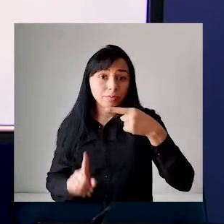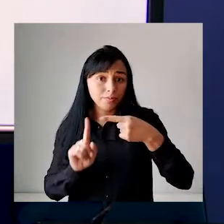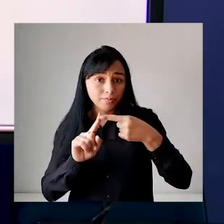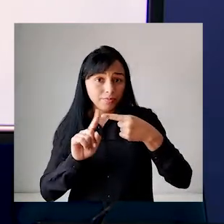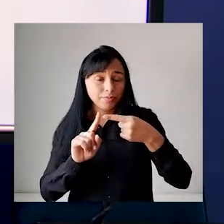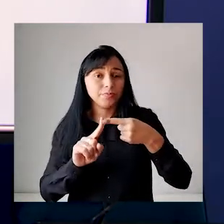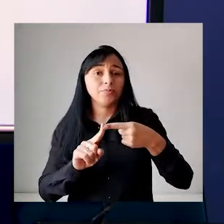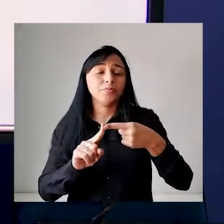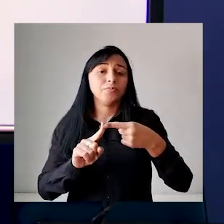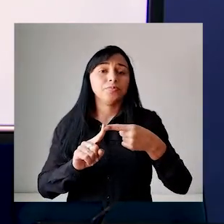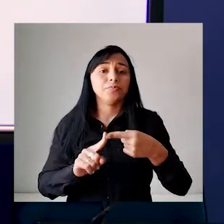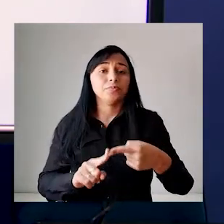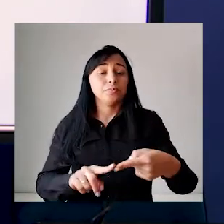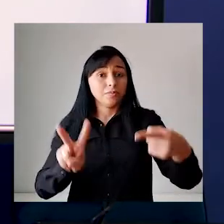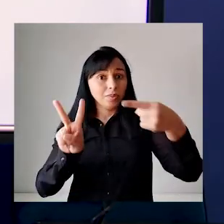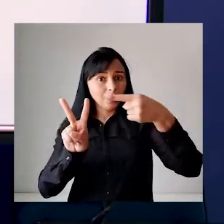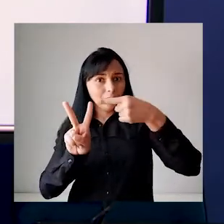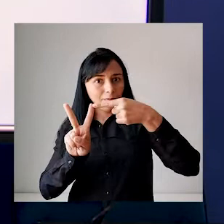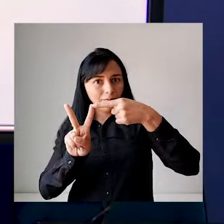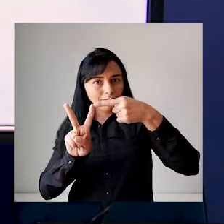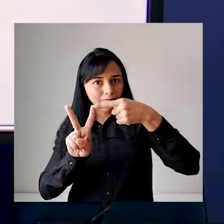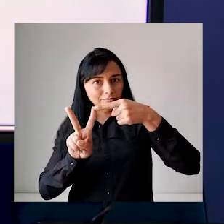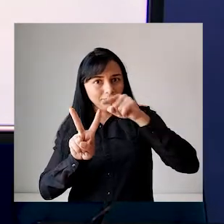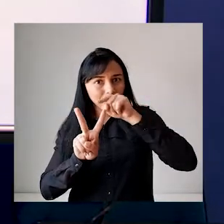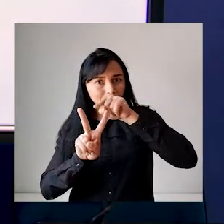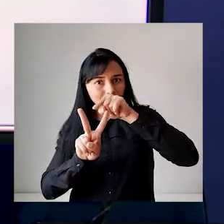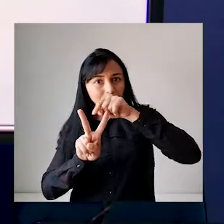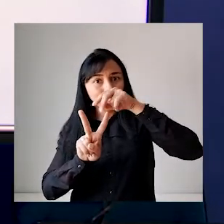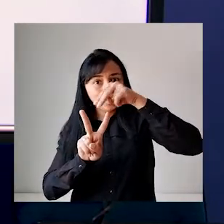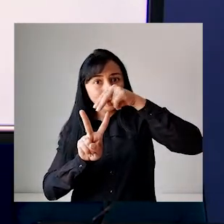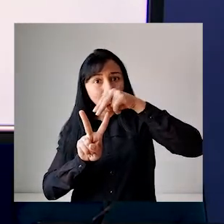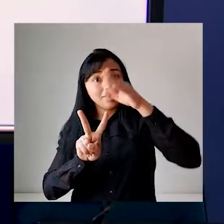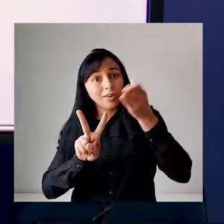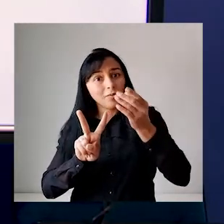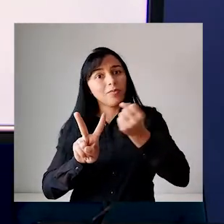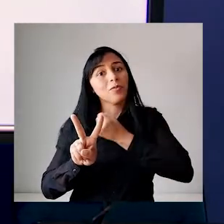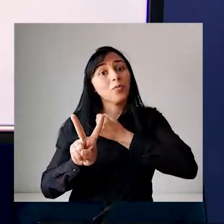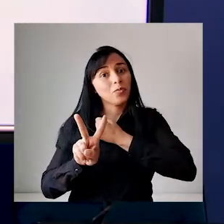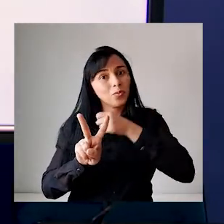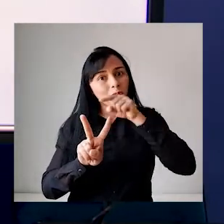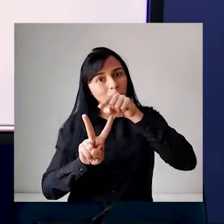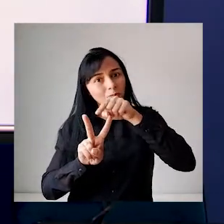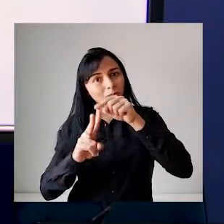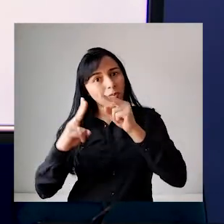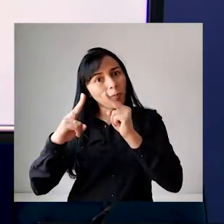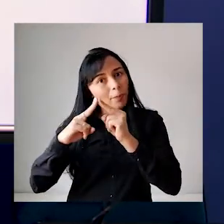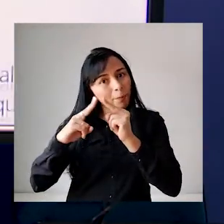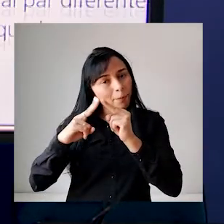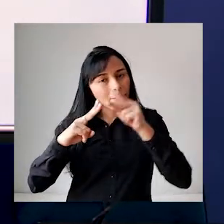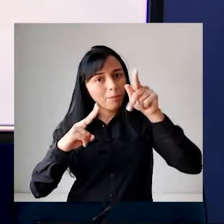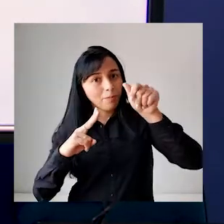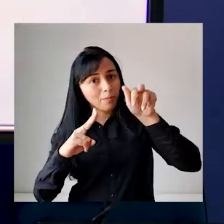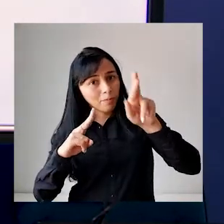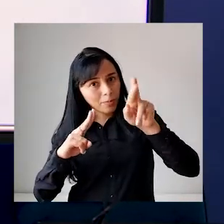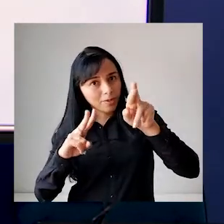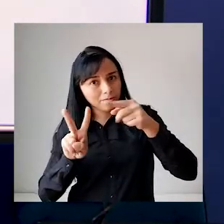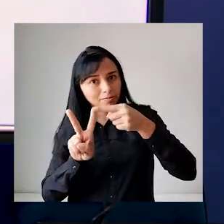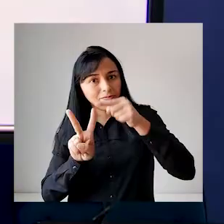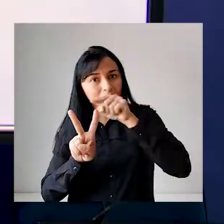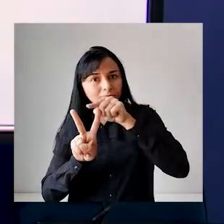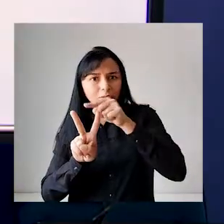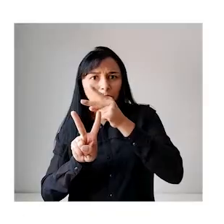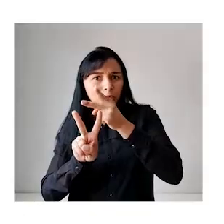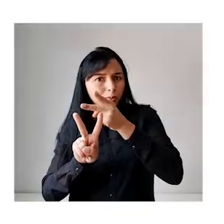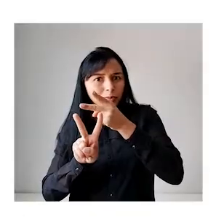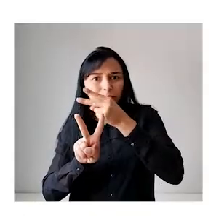O primeiro caso, o índice N, aquela parte de cima, ela for um número par. Podemos dizer que, quando